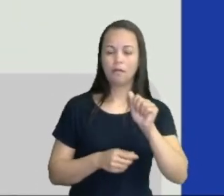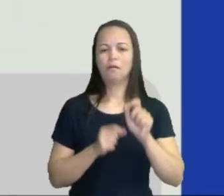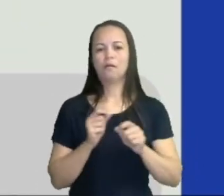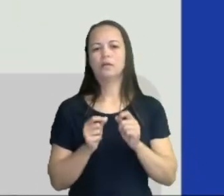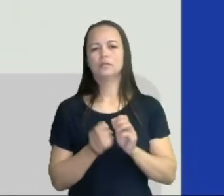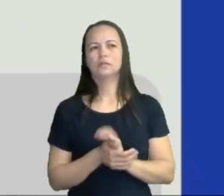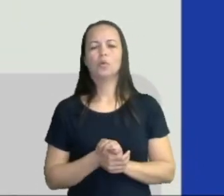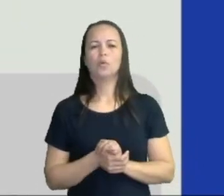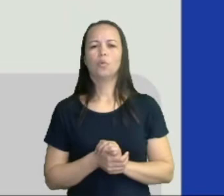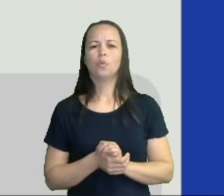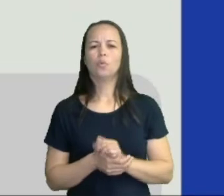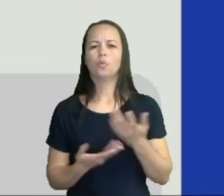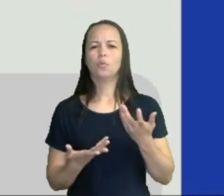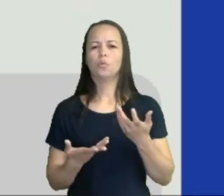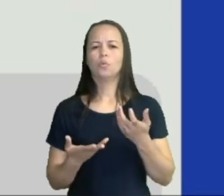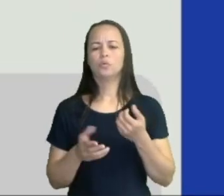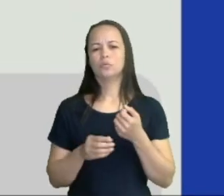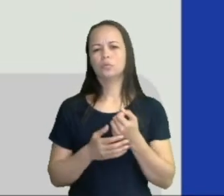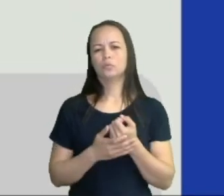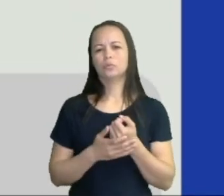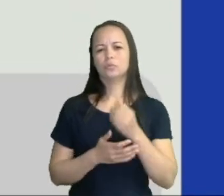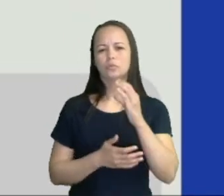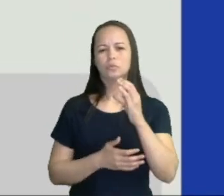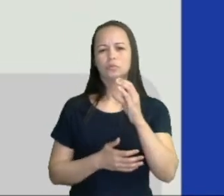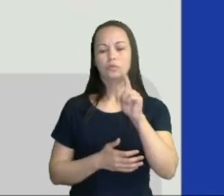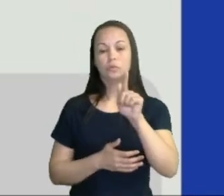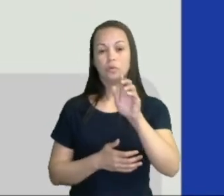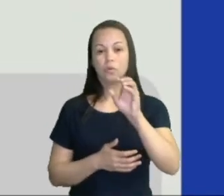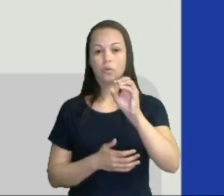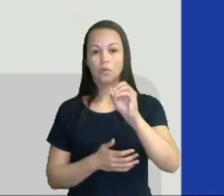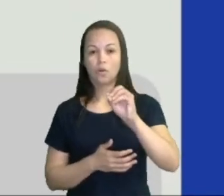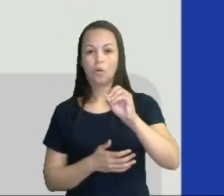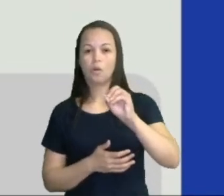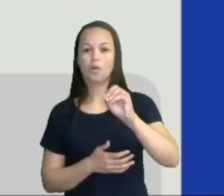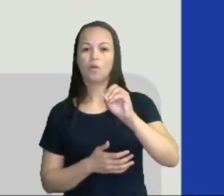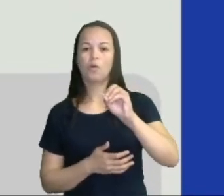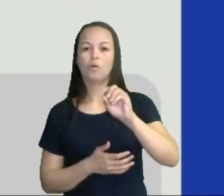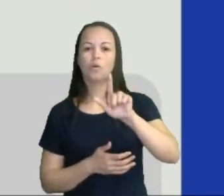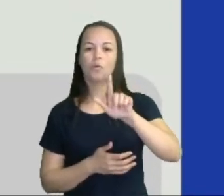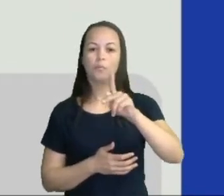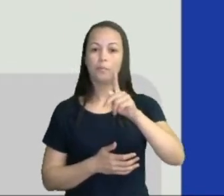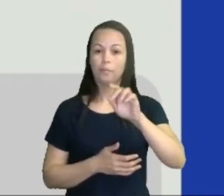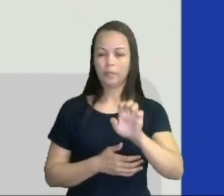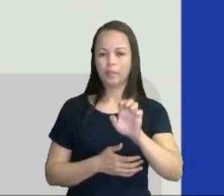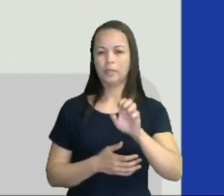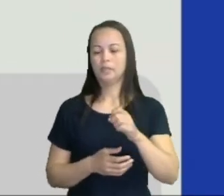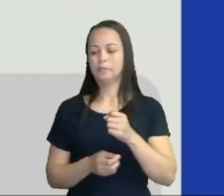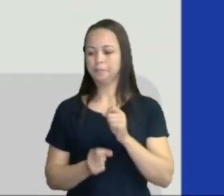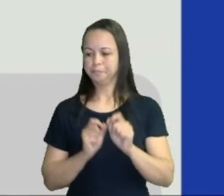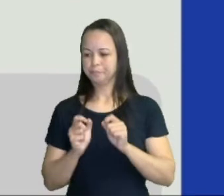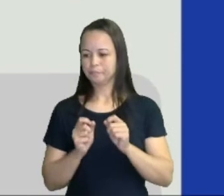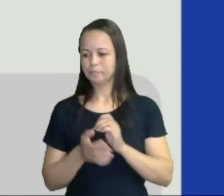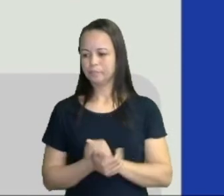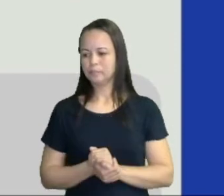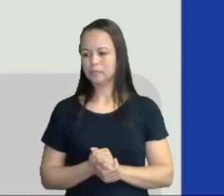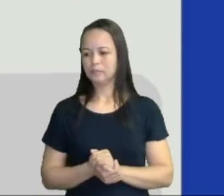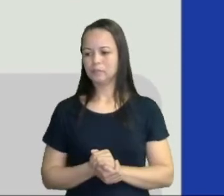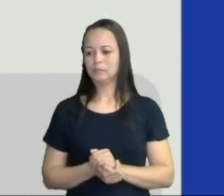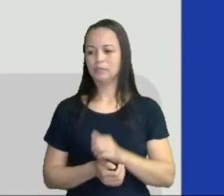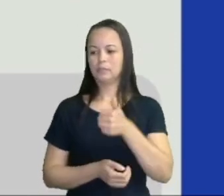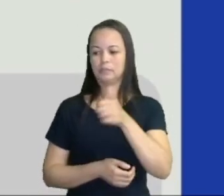O golpe de 18 de Brumário, observem a imagem aí, gente. Observem